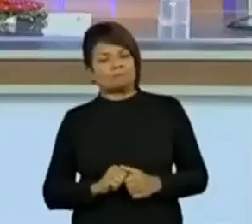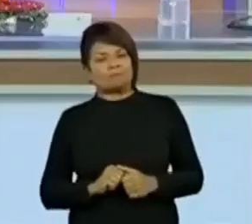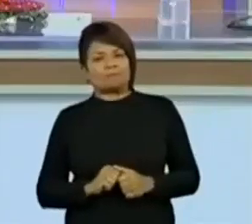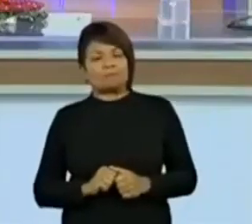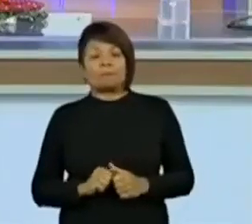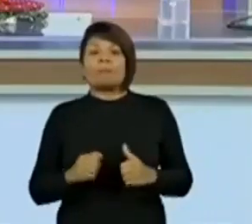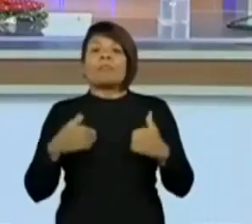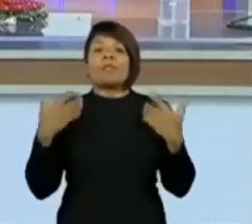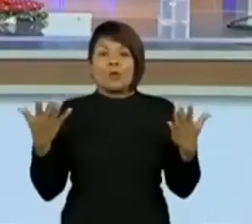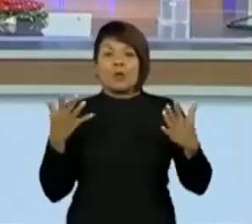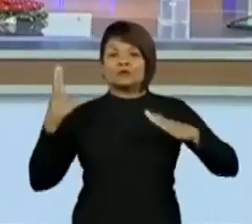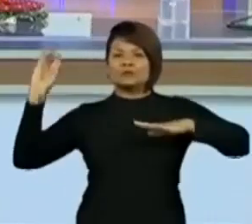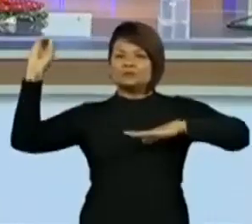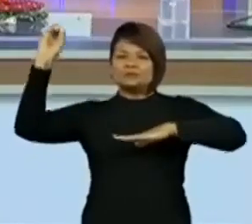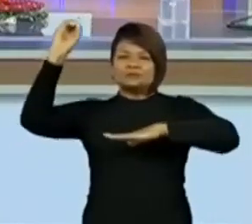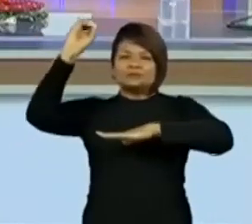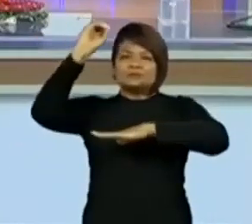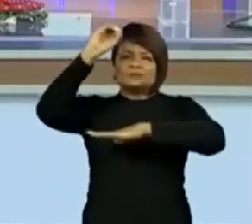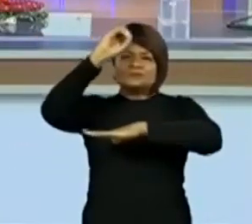Quando chegava a noite,